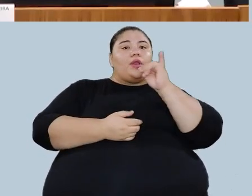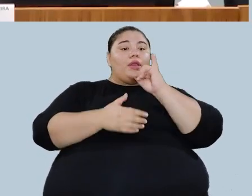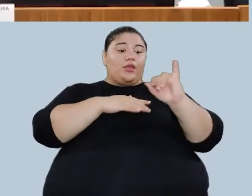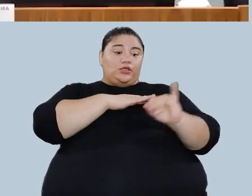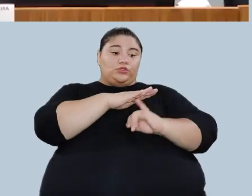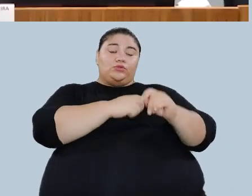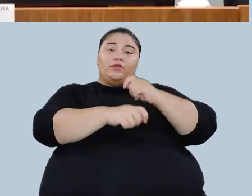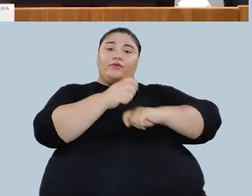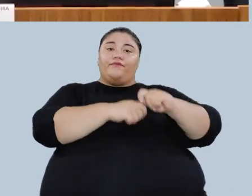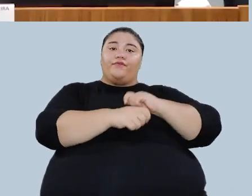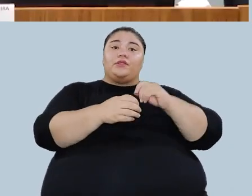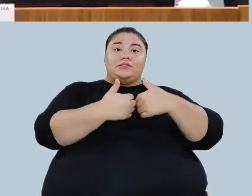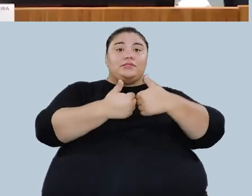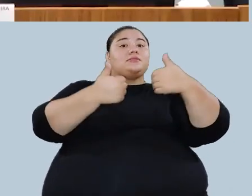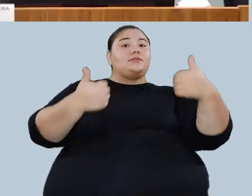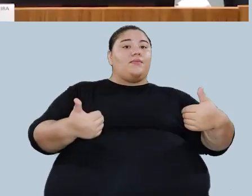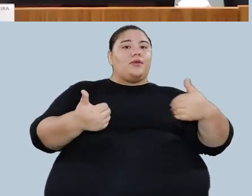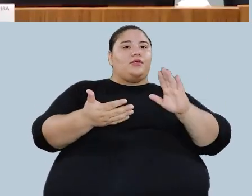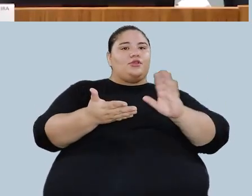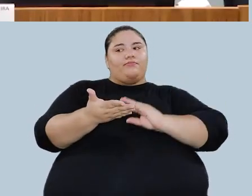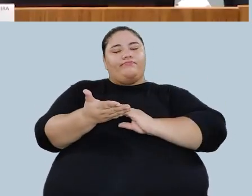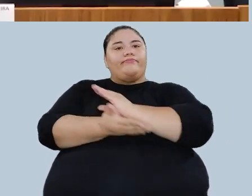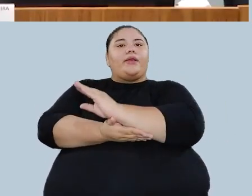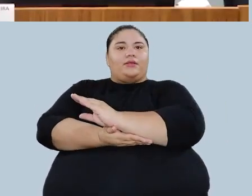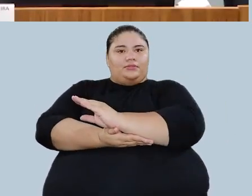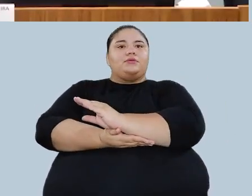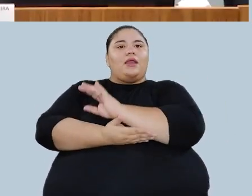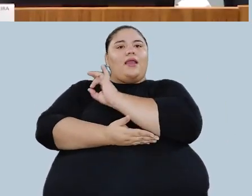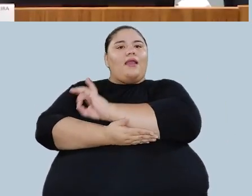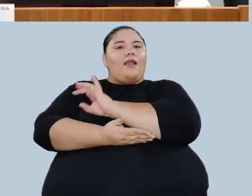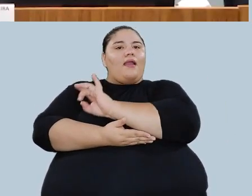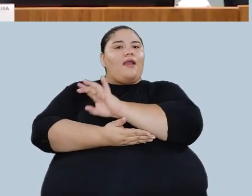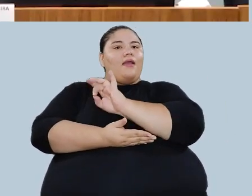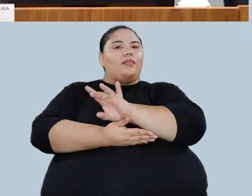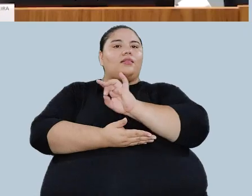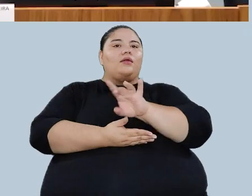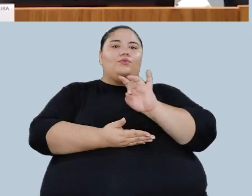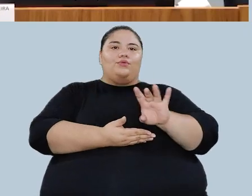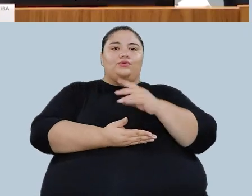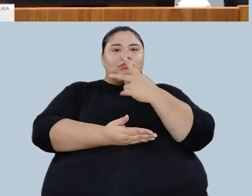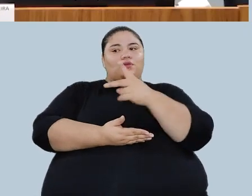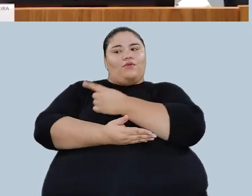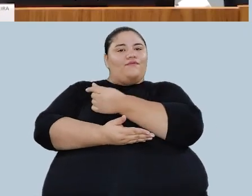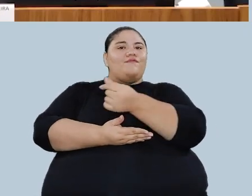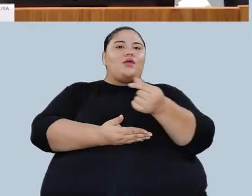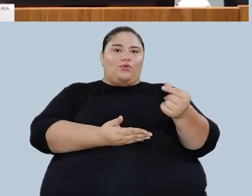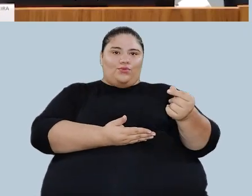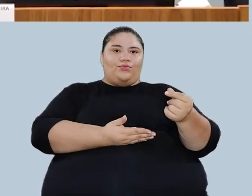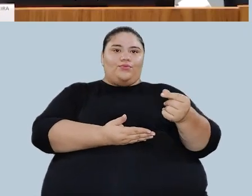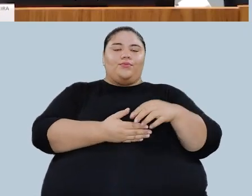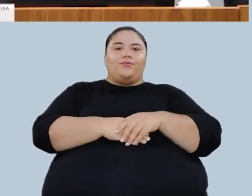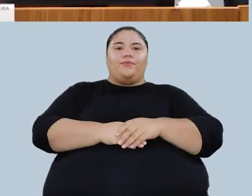financeira segrega esses valores e já repassa para cada um deles esses valores.